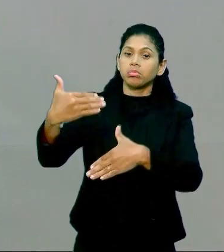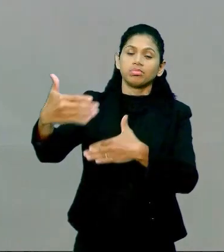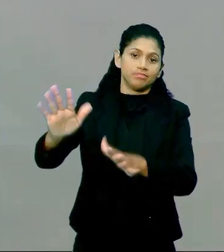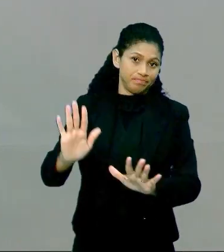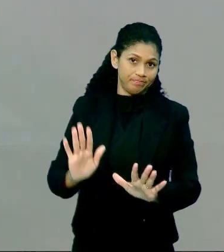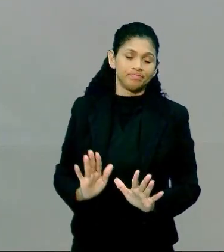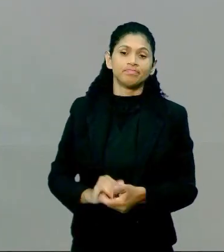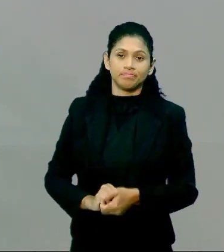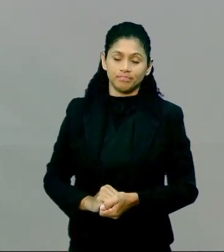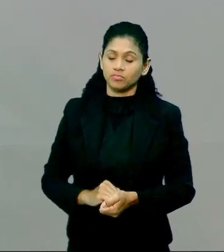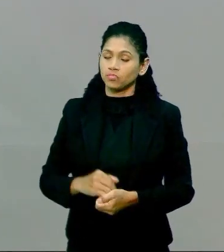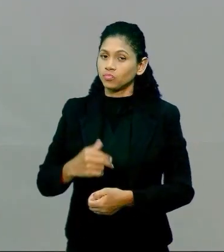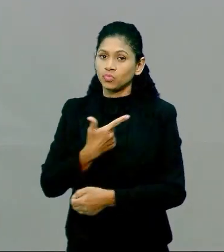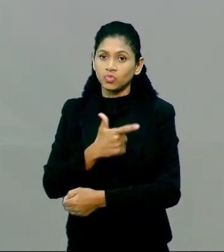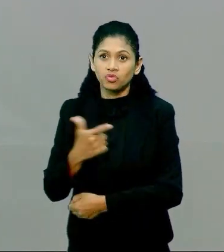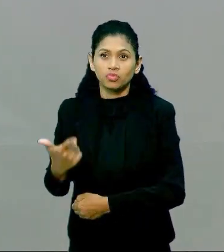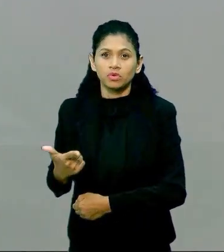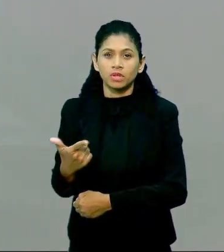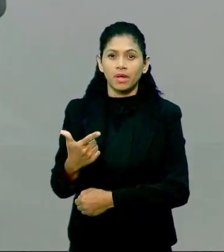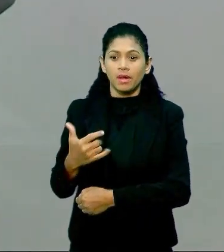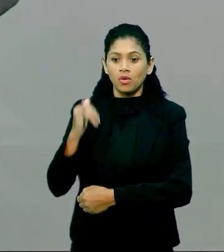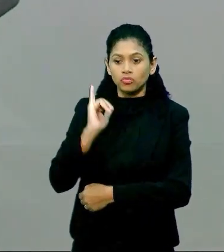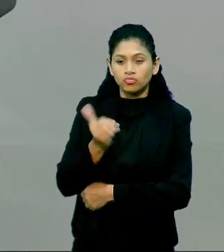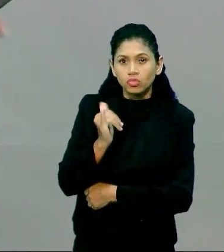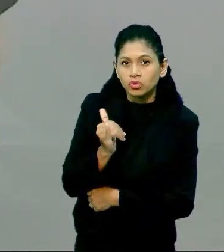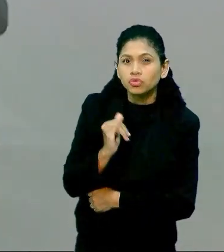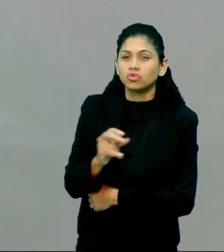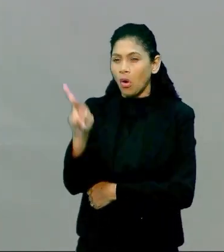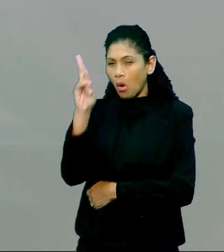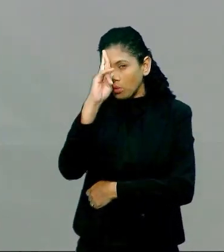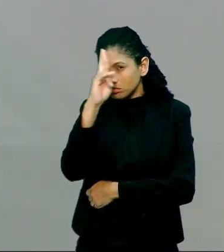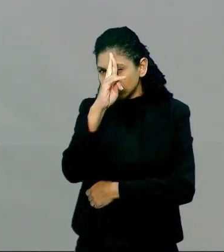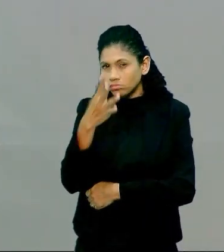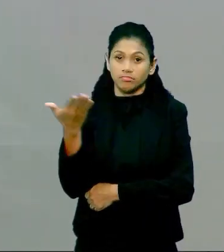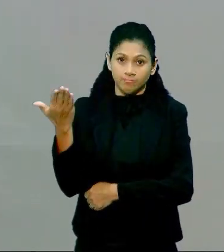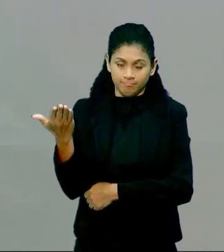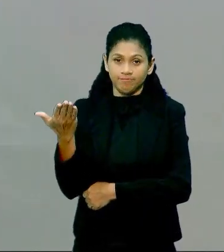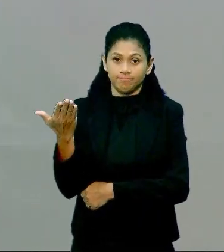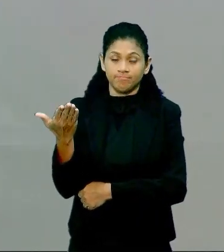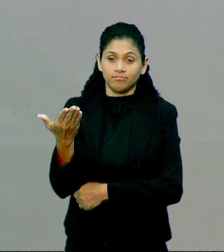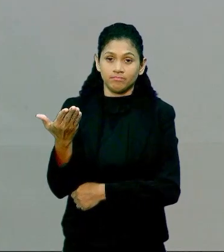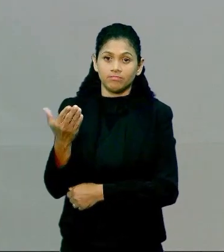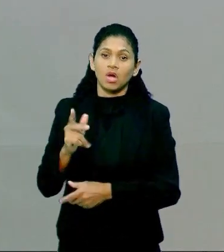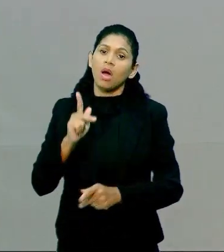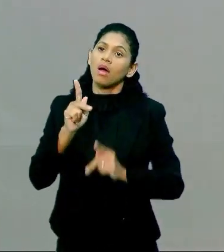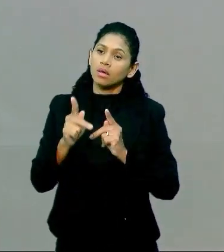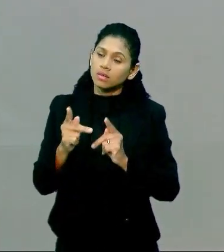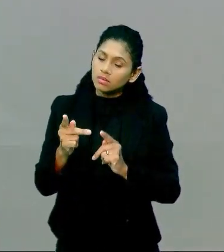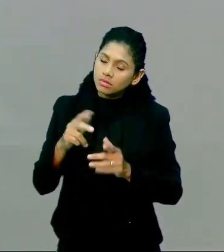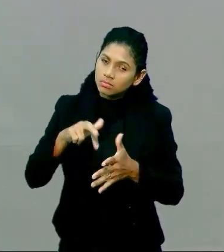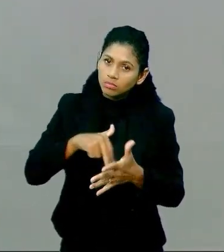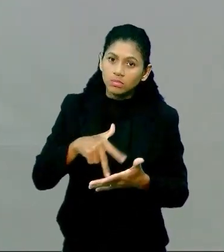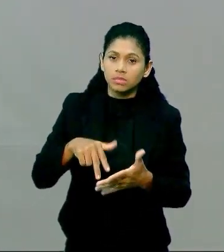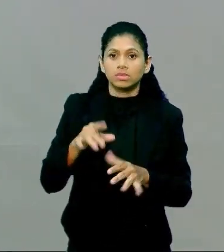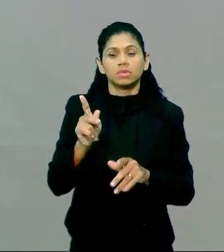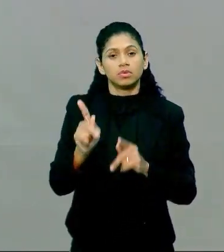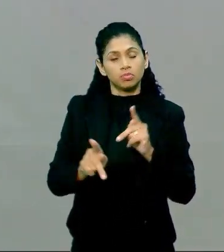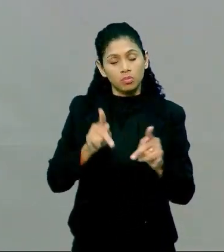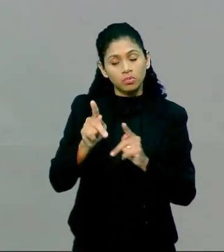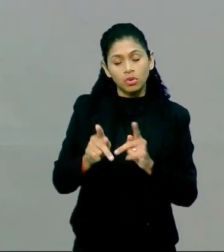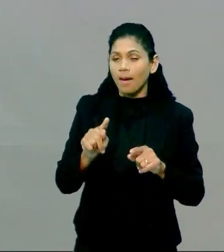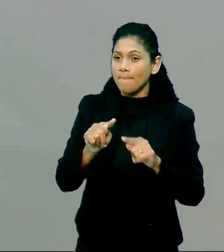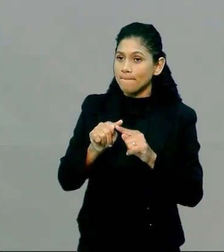Então, a gente também descartaria ela nesse sentido folclórico. Ela seria uma dança popular, mas não